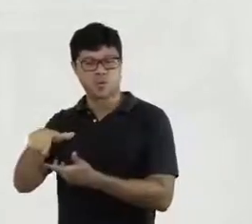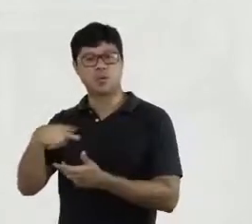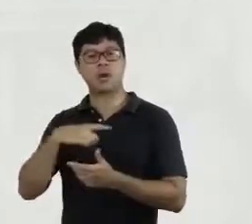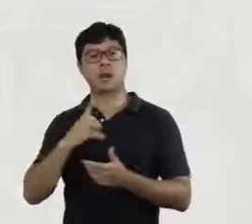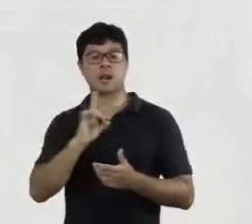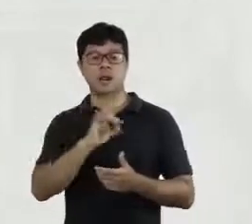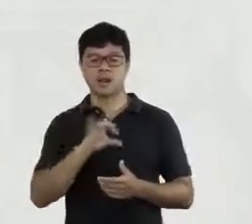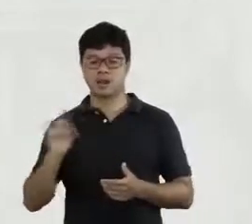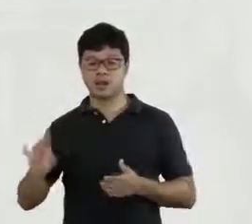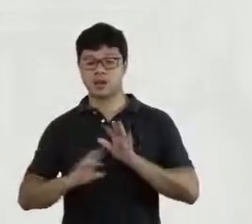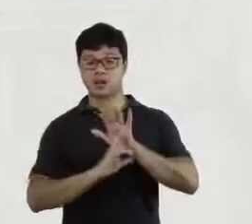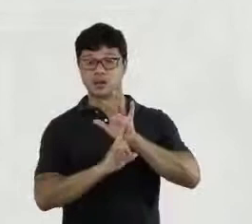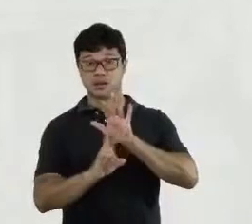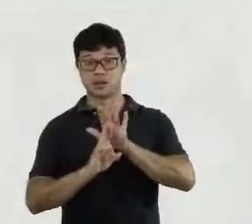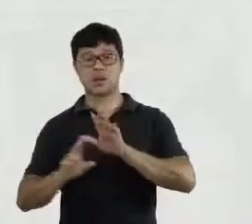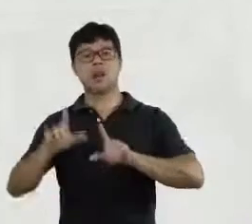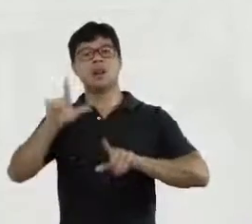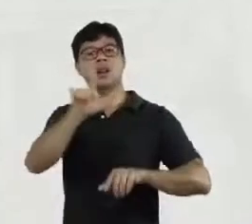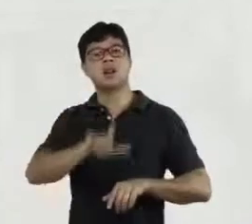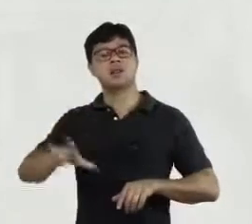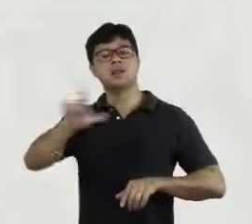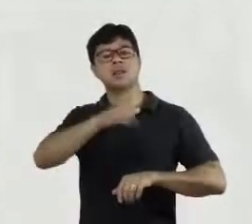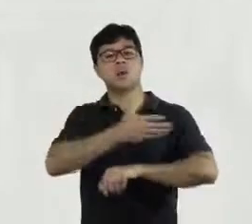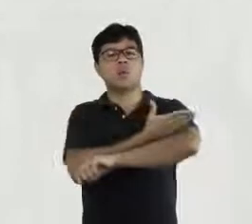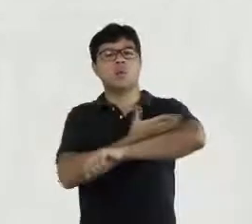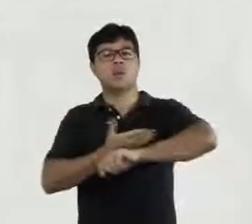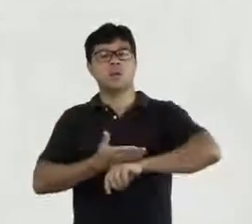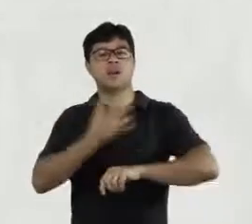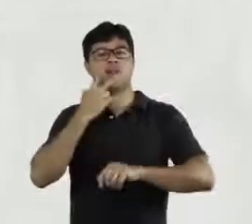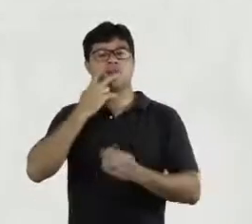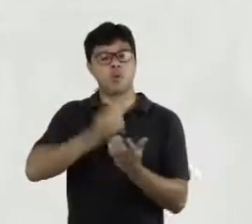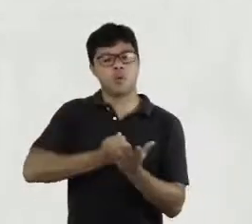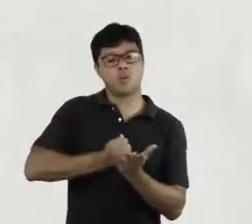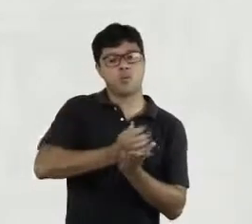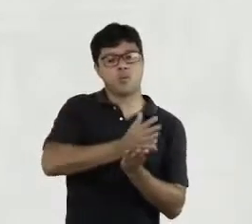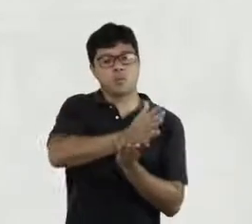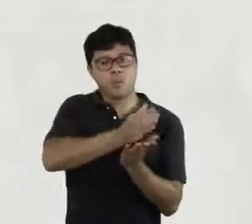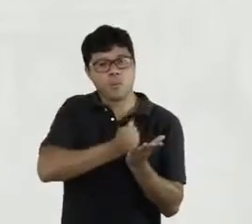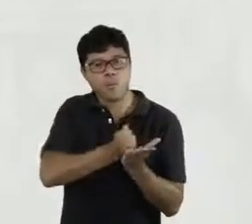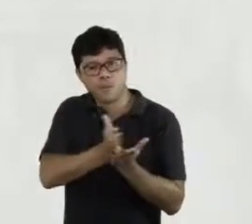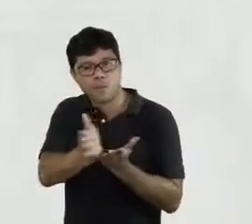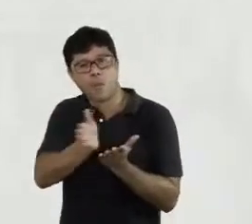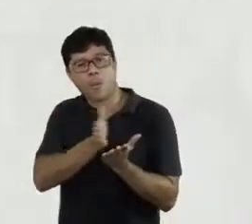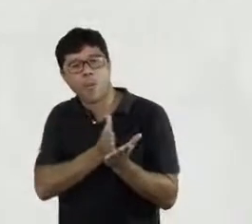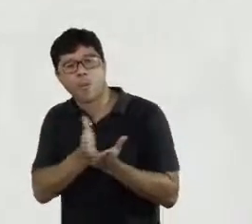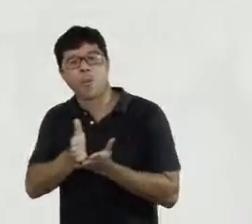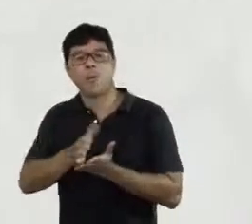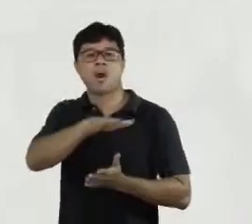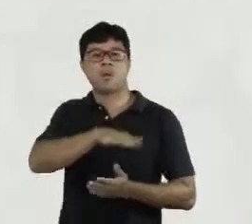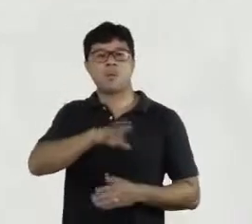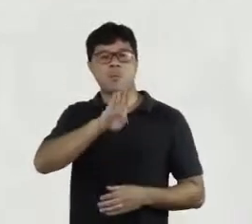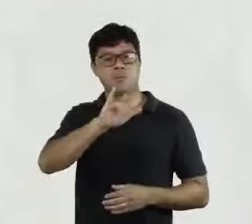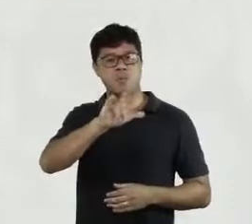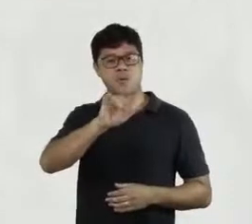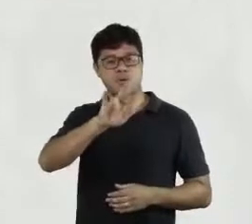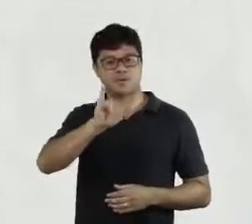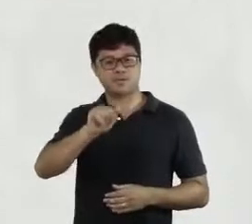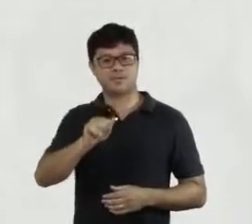um é representado pelo que a literatura convencional chama de ramos da bibliografia. Por